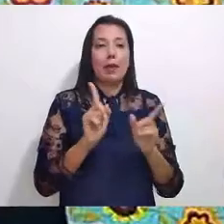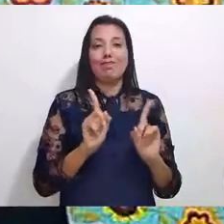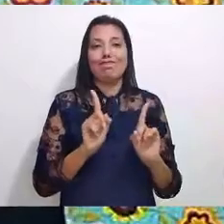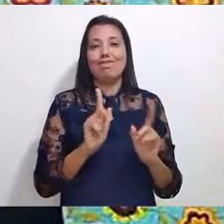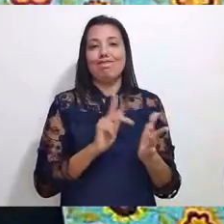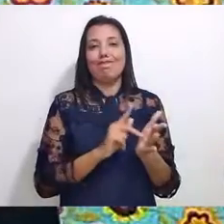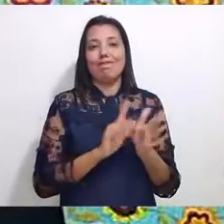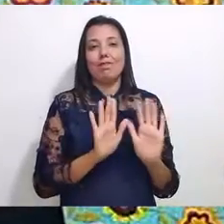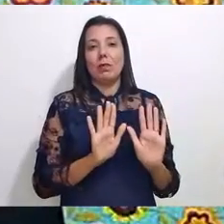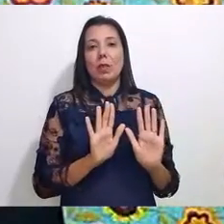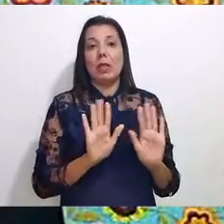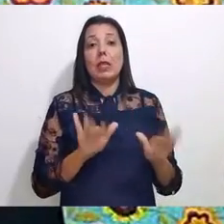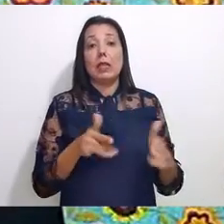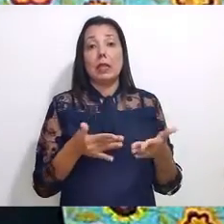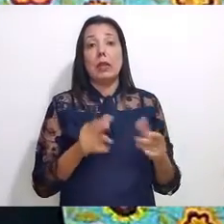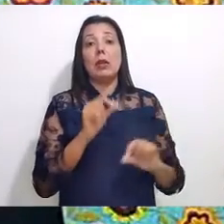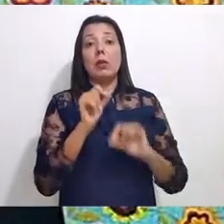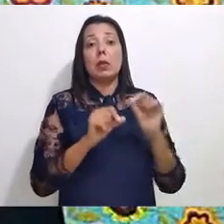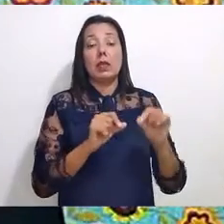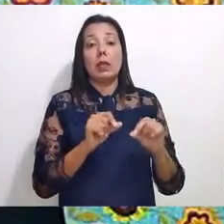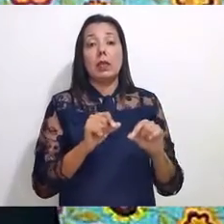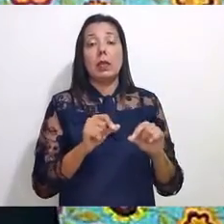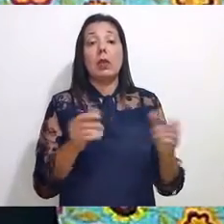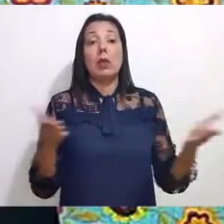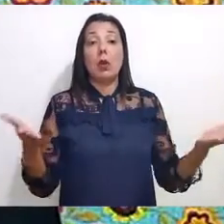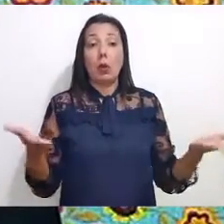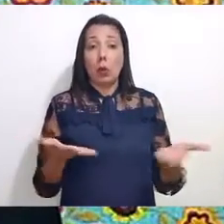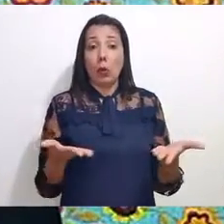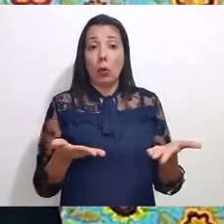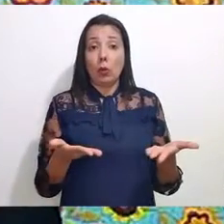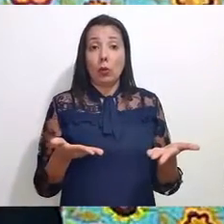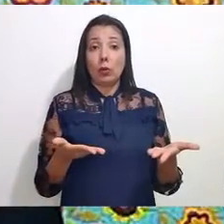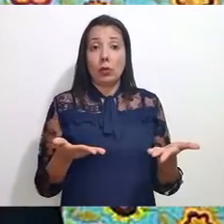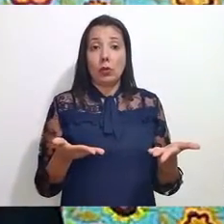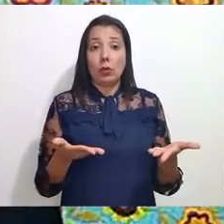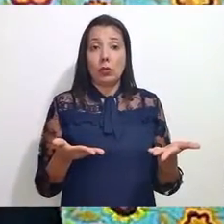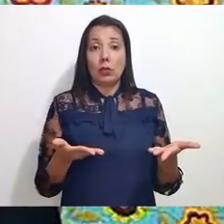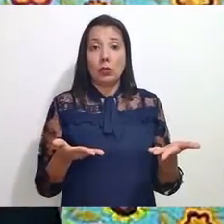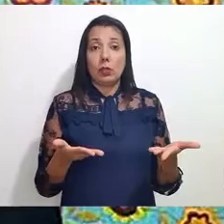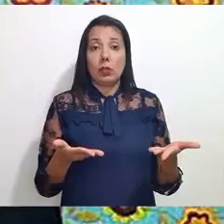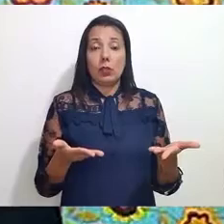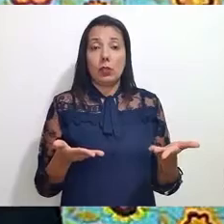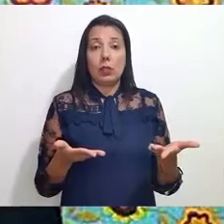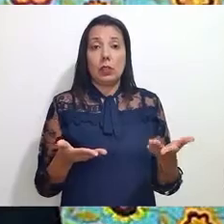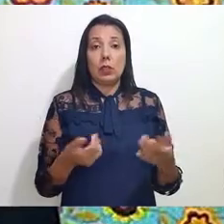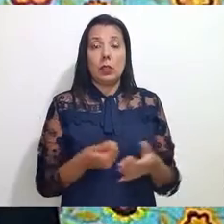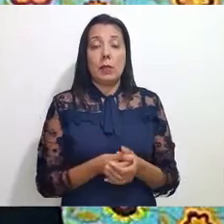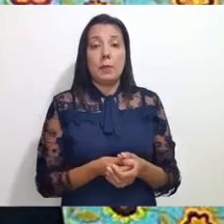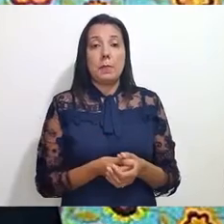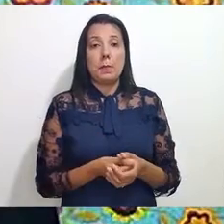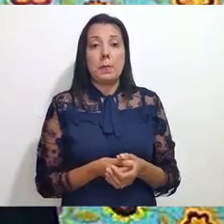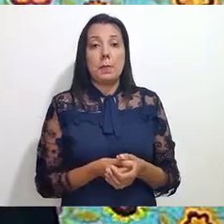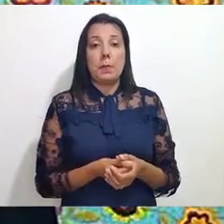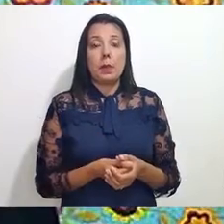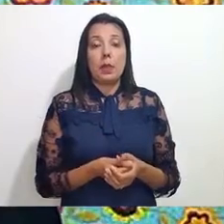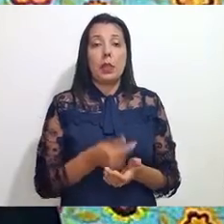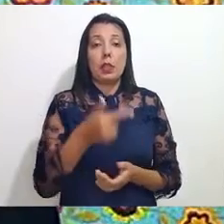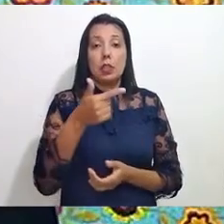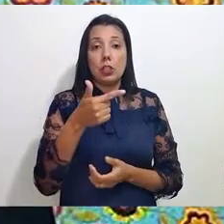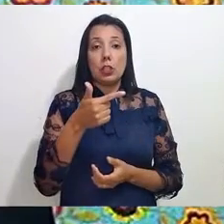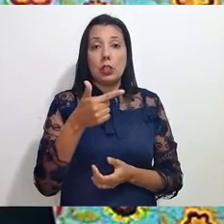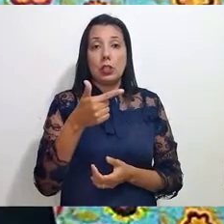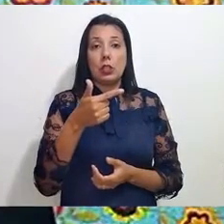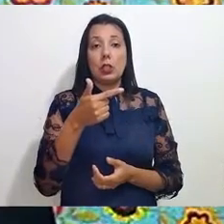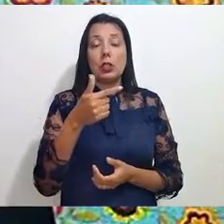inclusive hoje foram divulgados dados, né, do DIEM, do ano de 2019, porque até então a gente